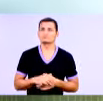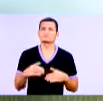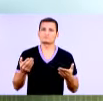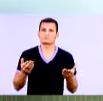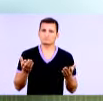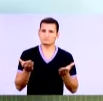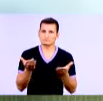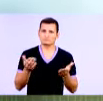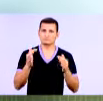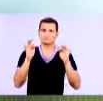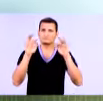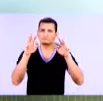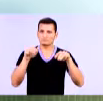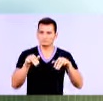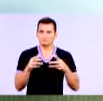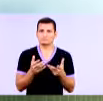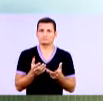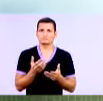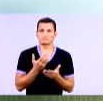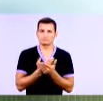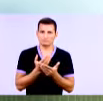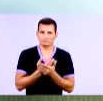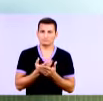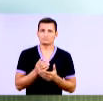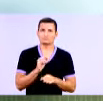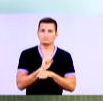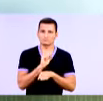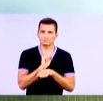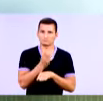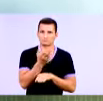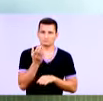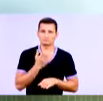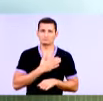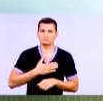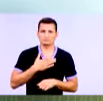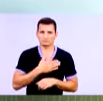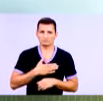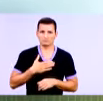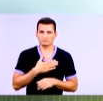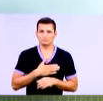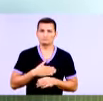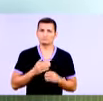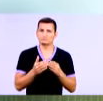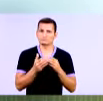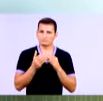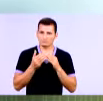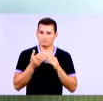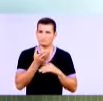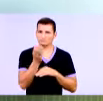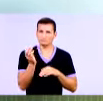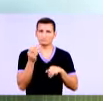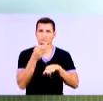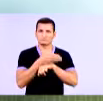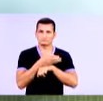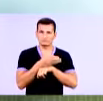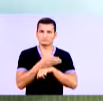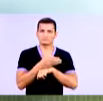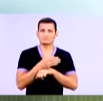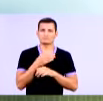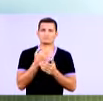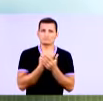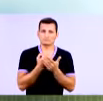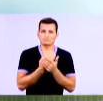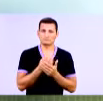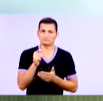da nossa disciplina. Eu espero que vocês tenham gostado. Peço que vocês acessem a aula